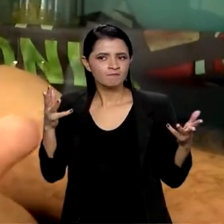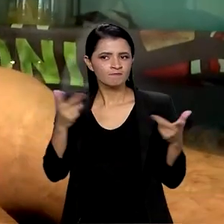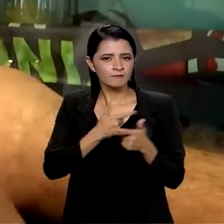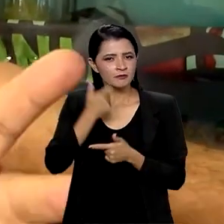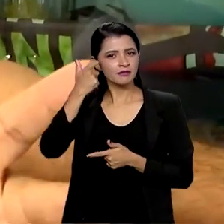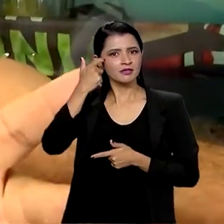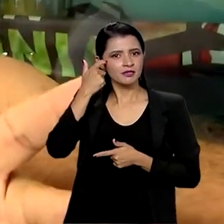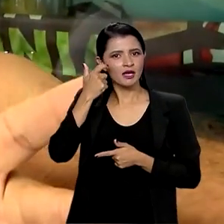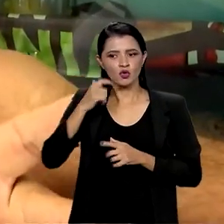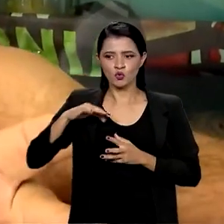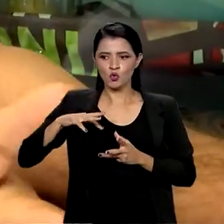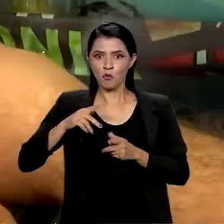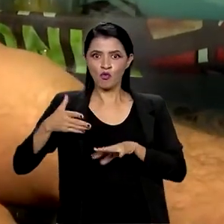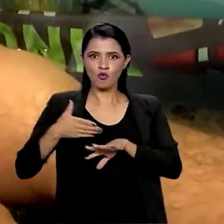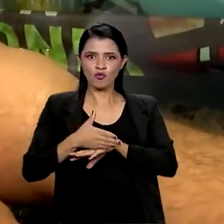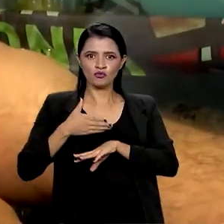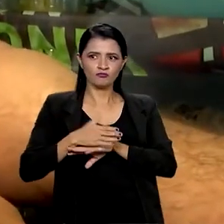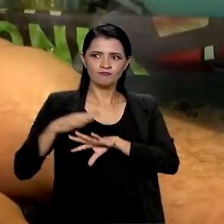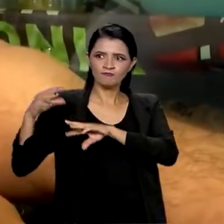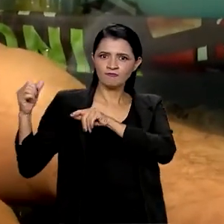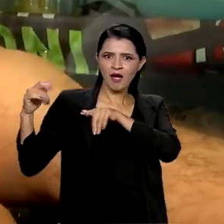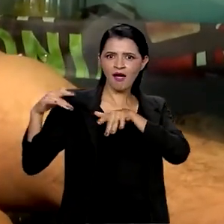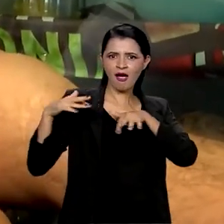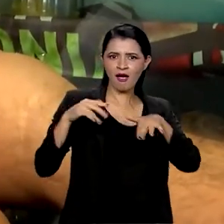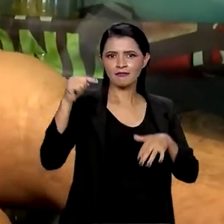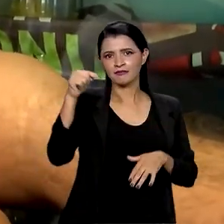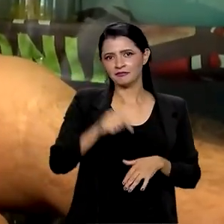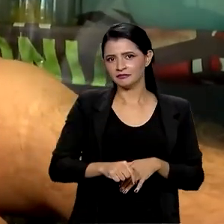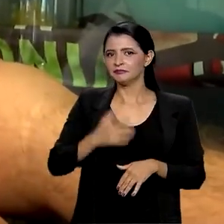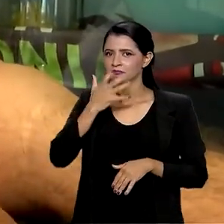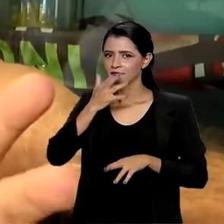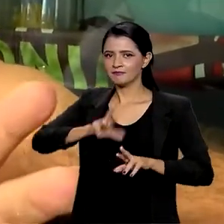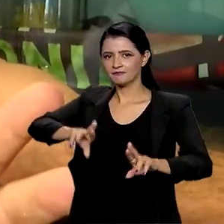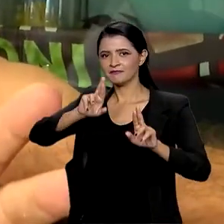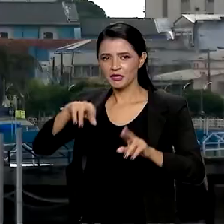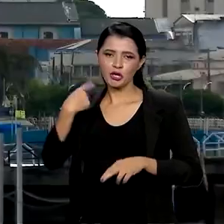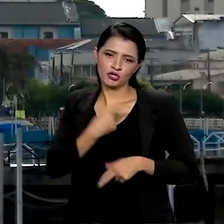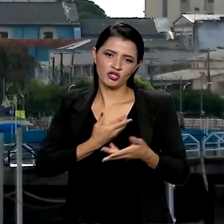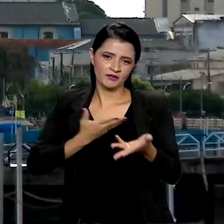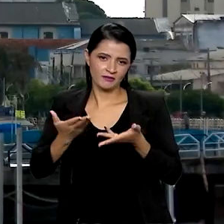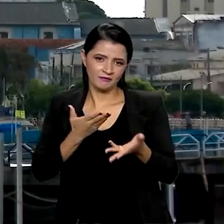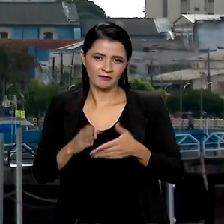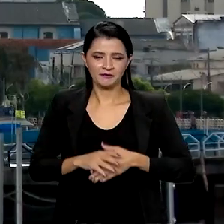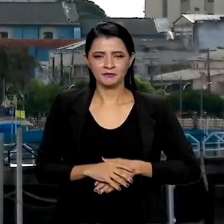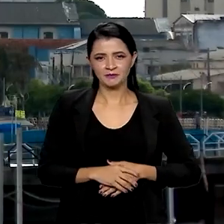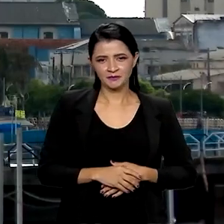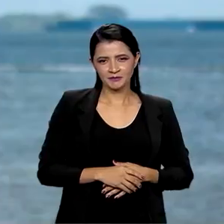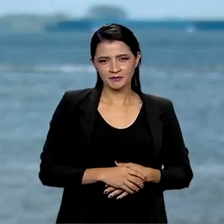Gente do mundo inteiro, inclusive, né? E a gente está aqui para servi-los.